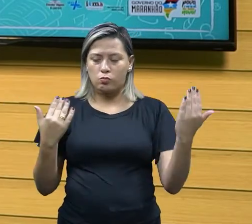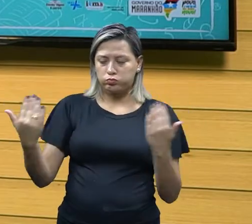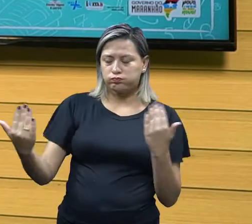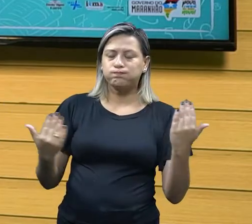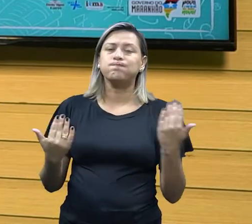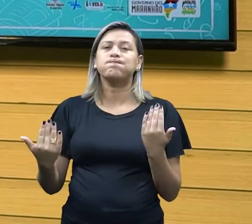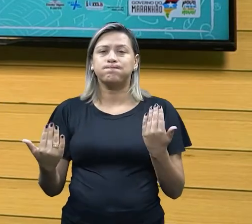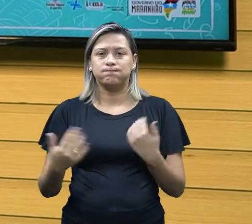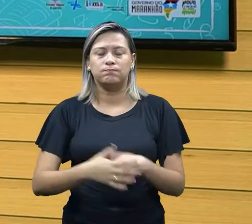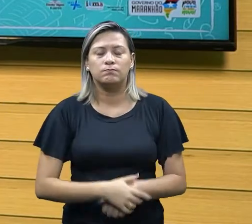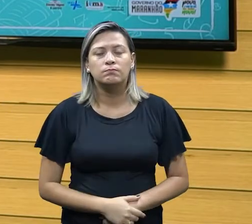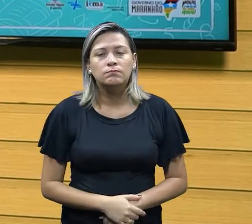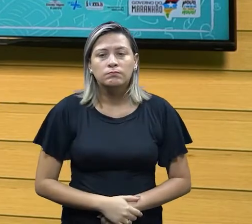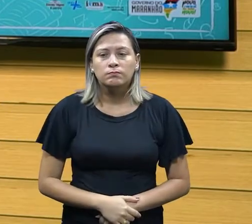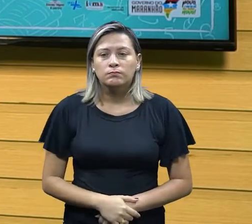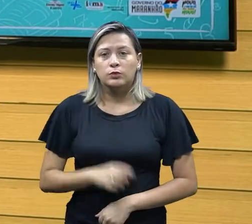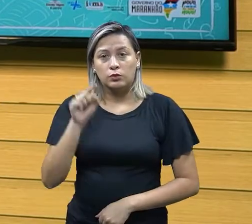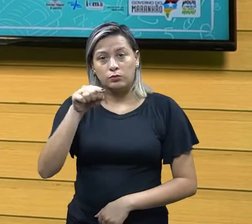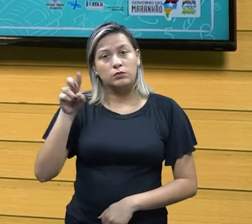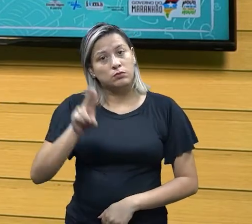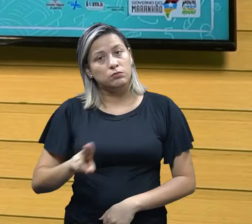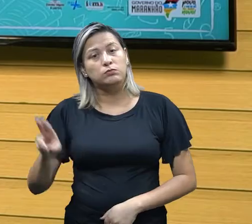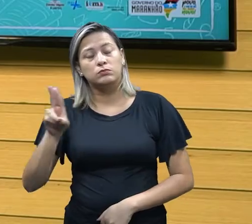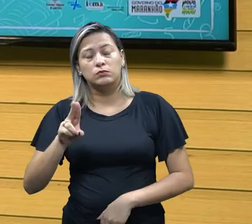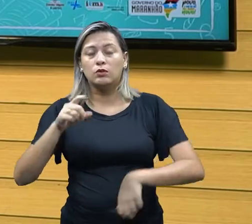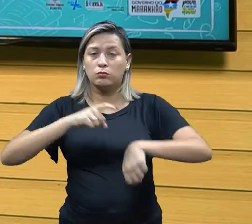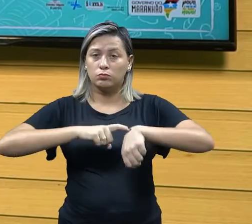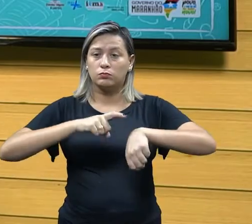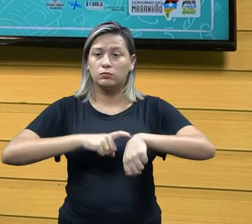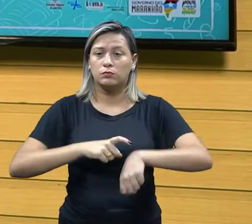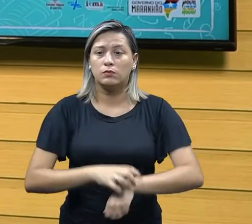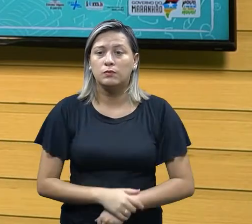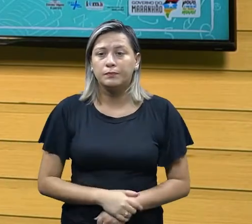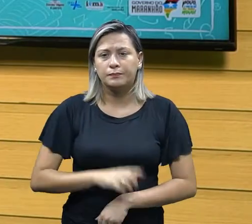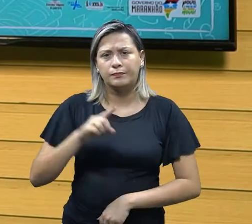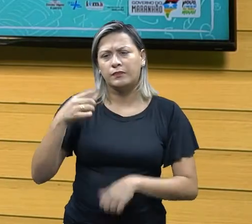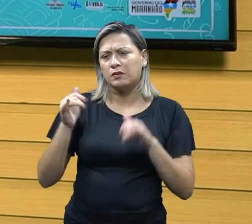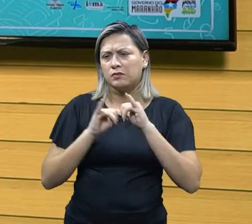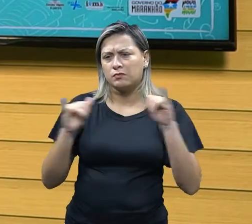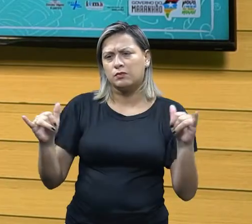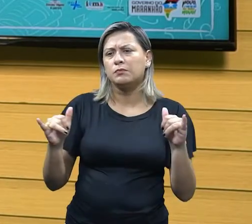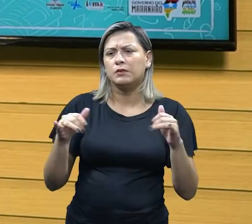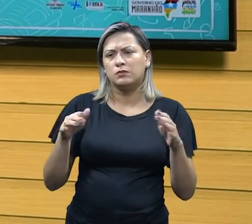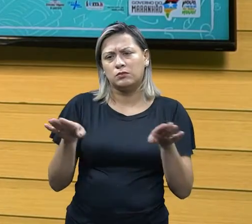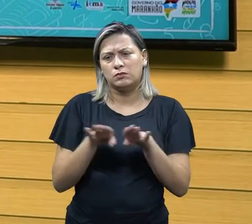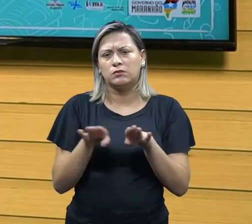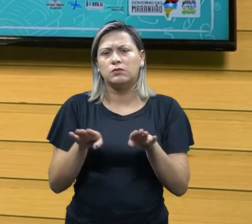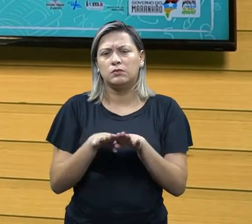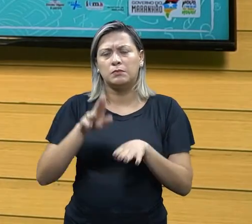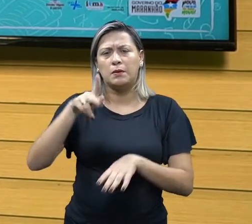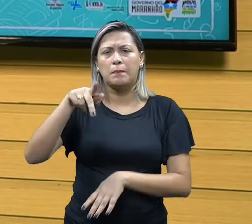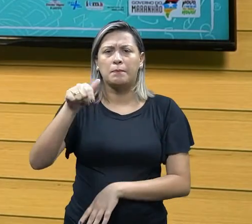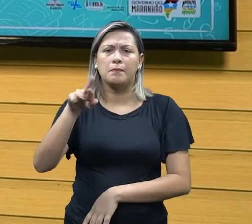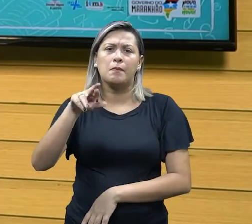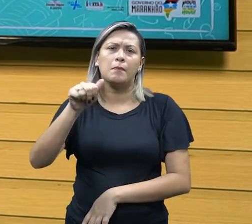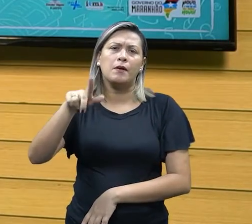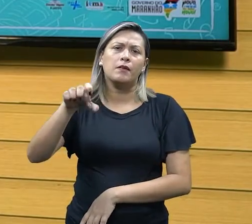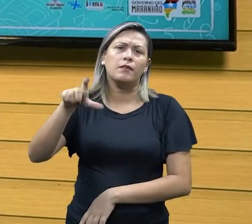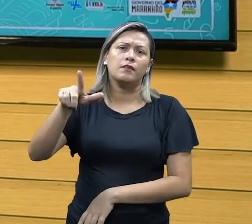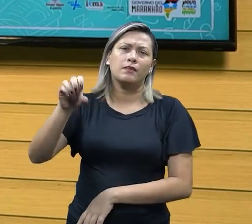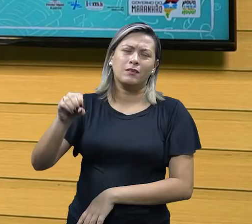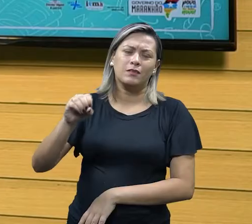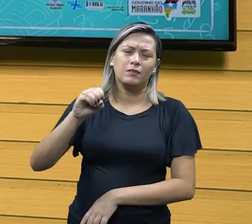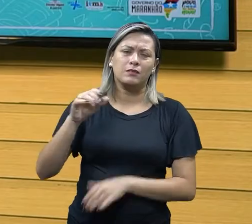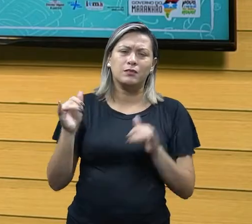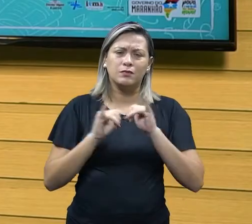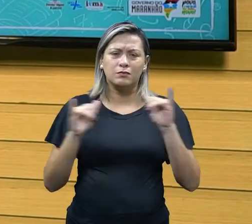selecionando naquele momento, que você está trabalhando naquele momento. Tá? E outras informações, como paralelo. Mas